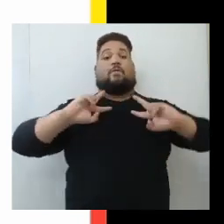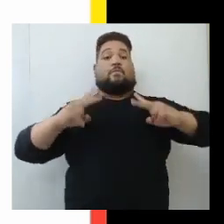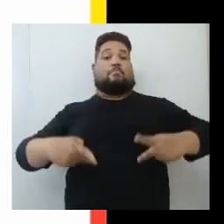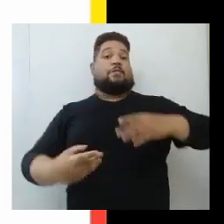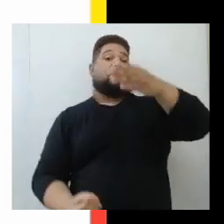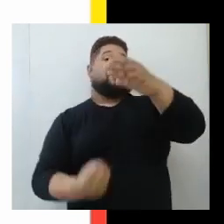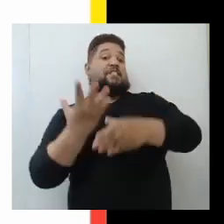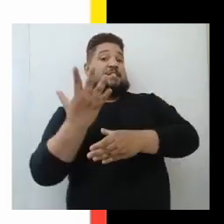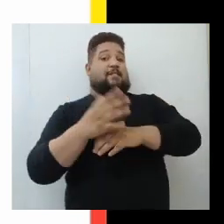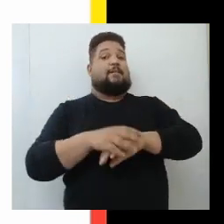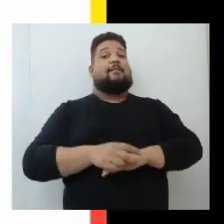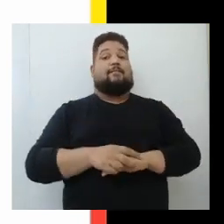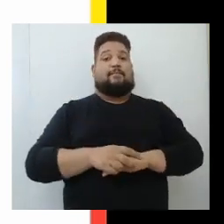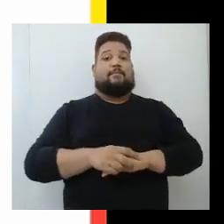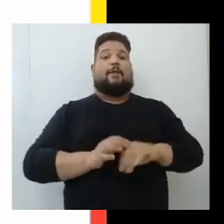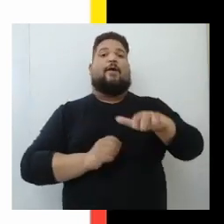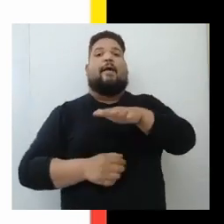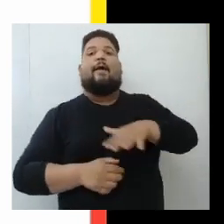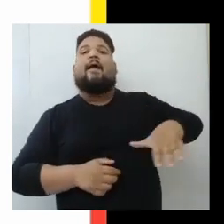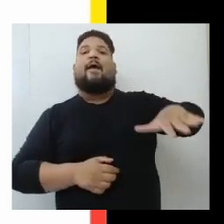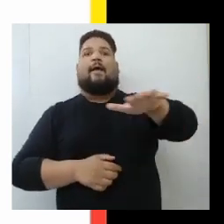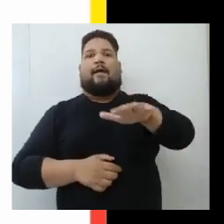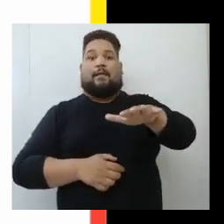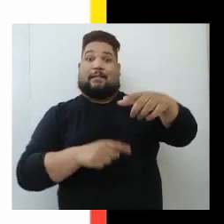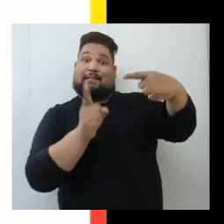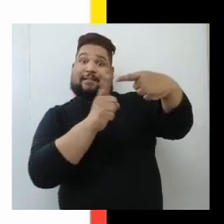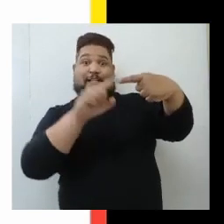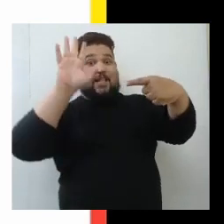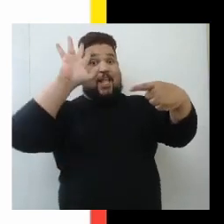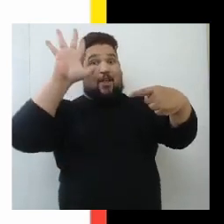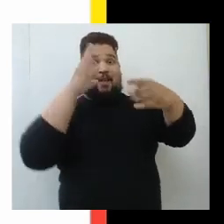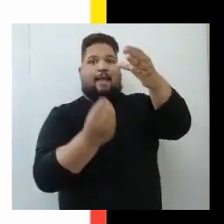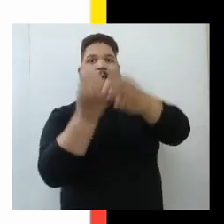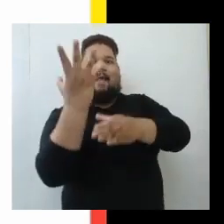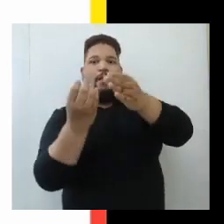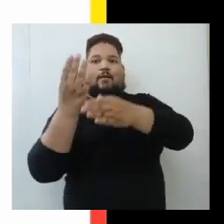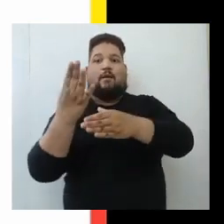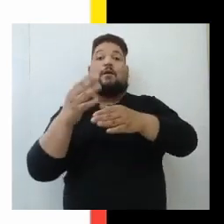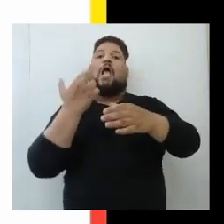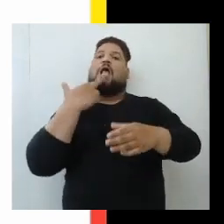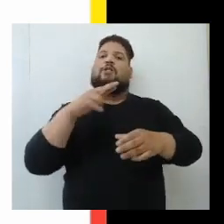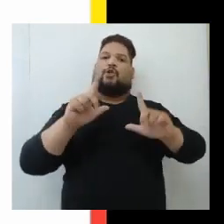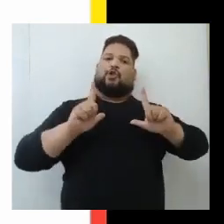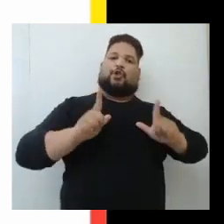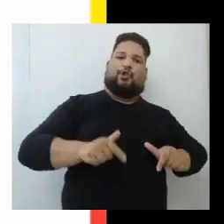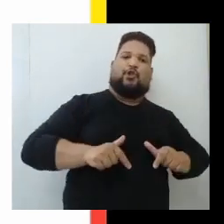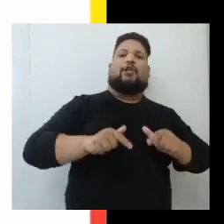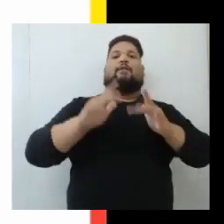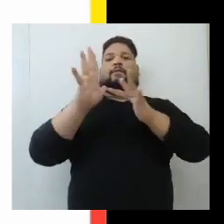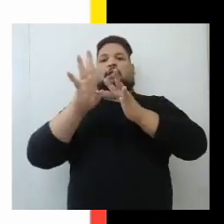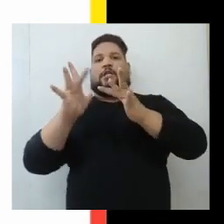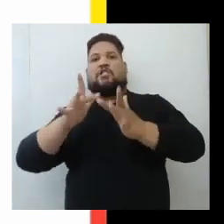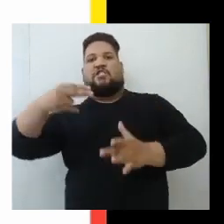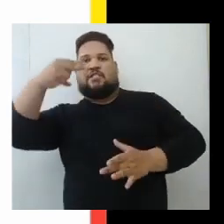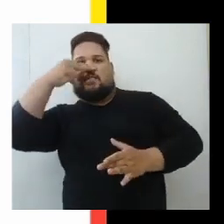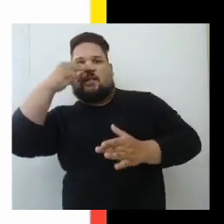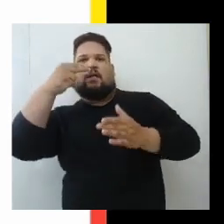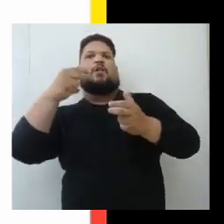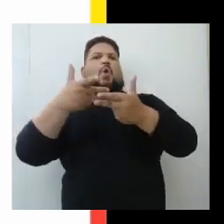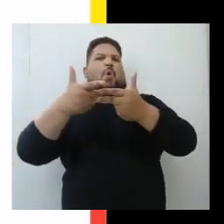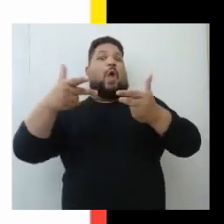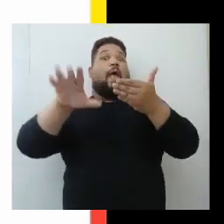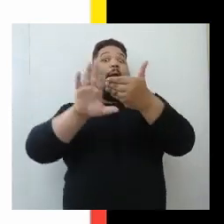homem. Então, dentro do criacionismo, mesmo antes das religiões judaico-cristãs, já havia essa discussão